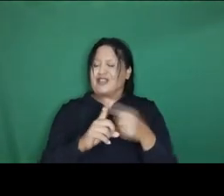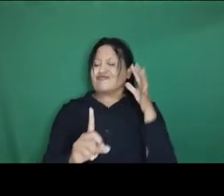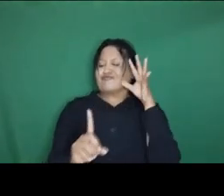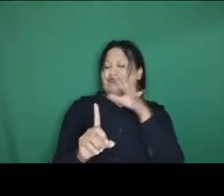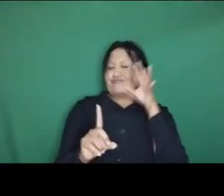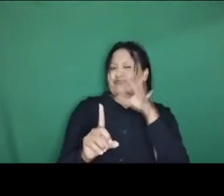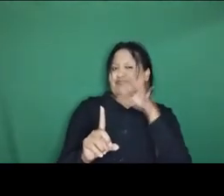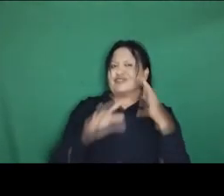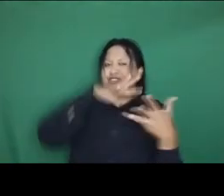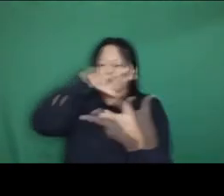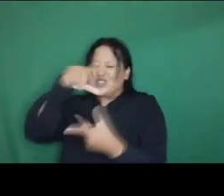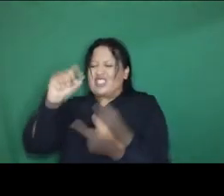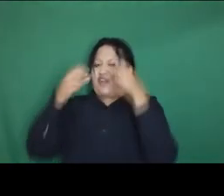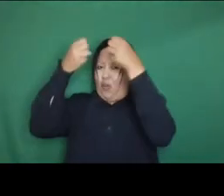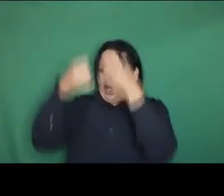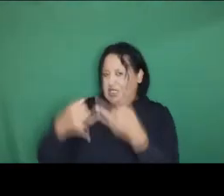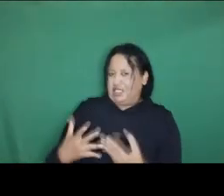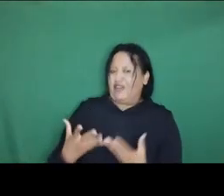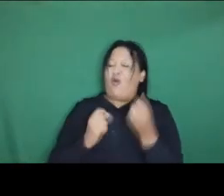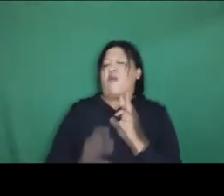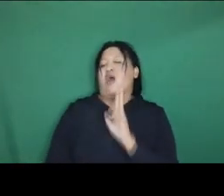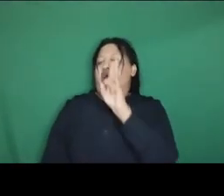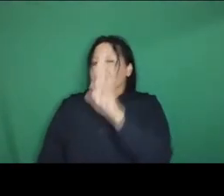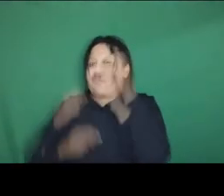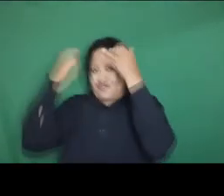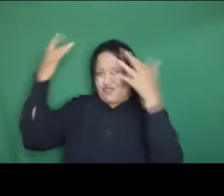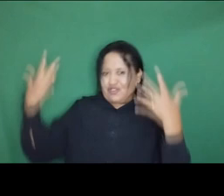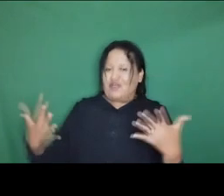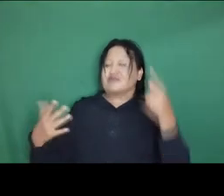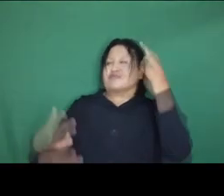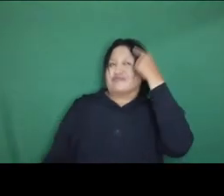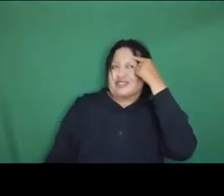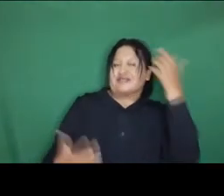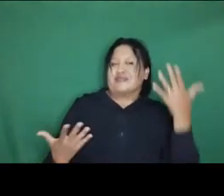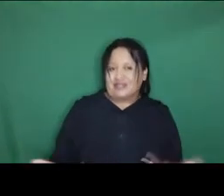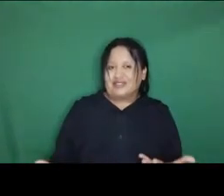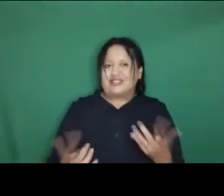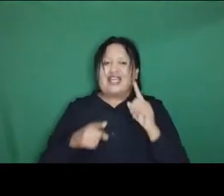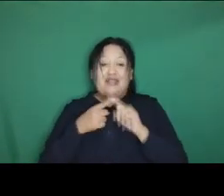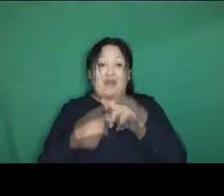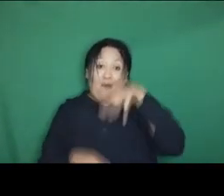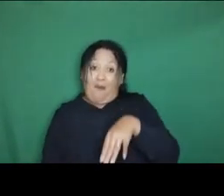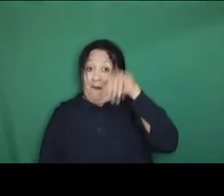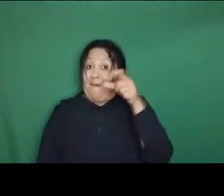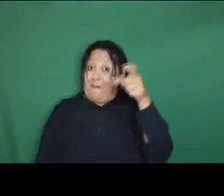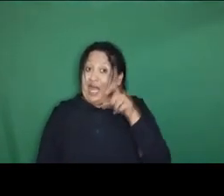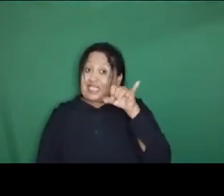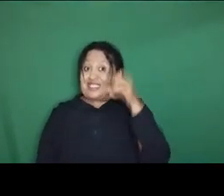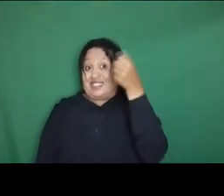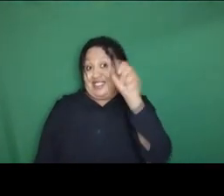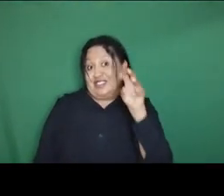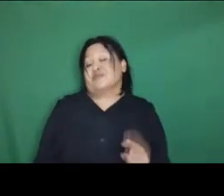influenciando a geografia quantitativa como referencial filosófico de pensamento e o Marxismo a geografia